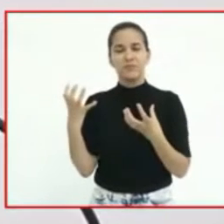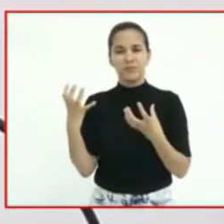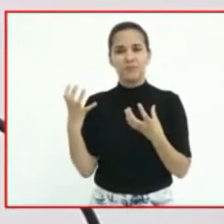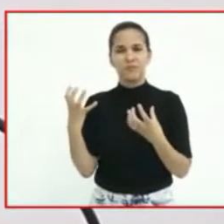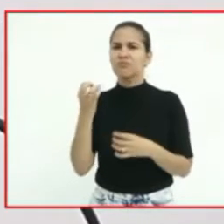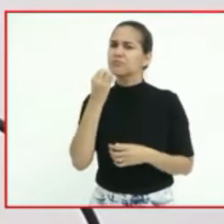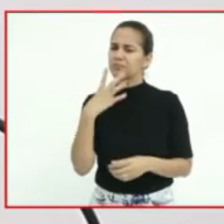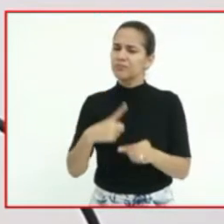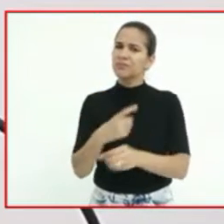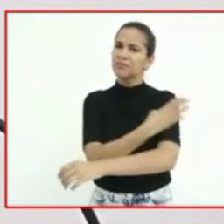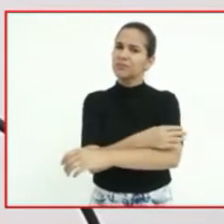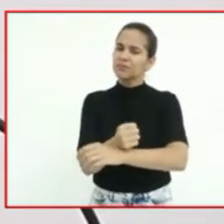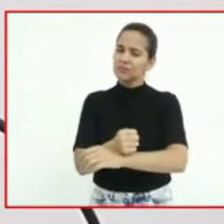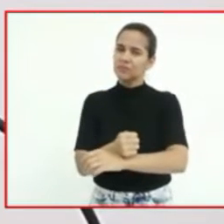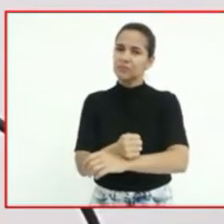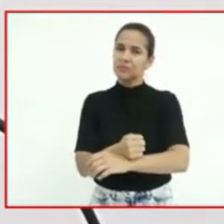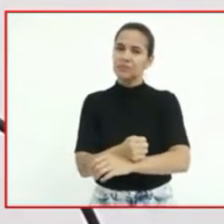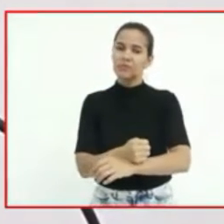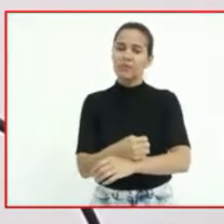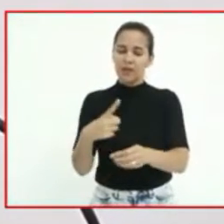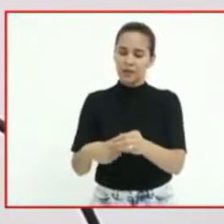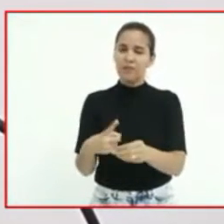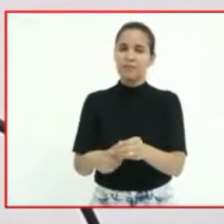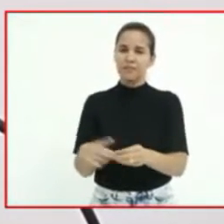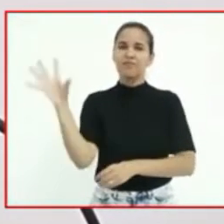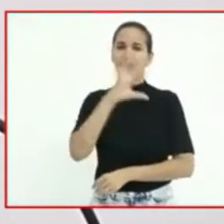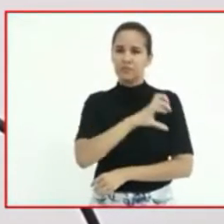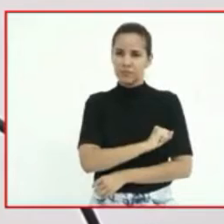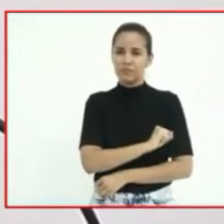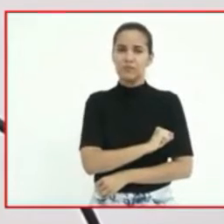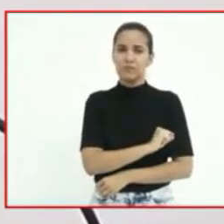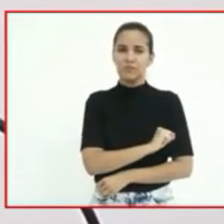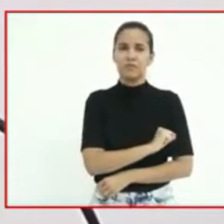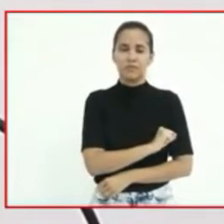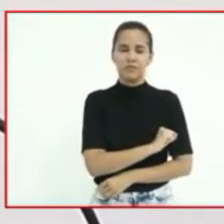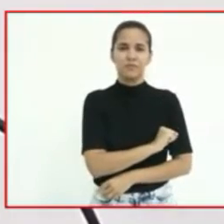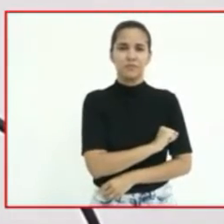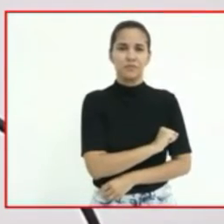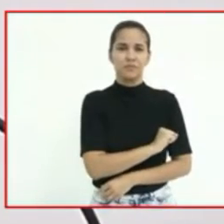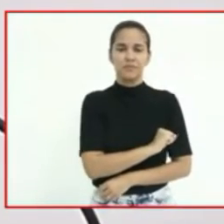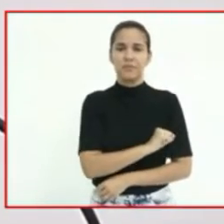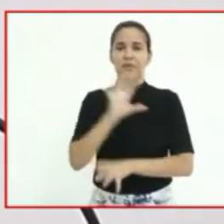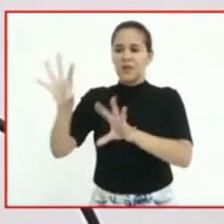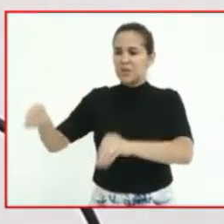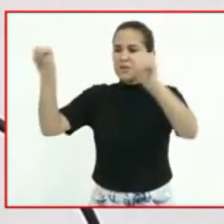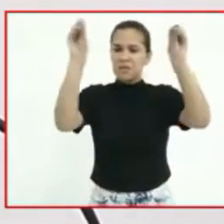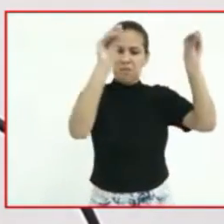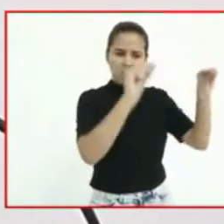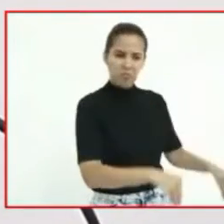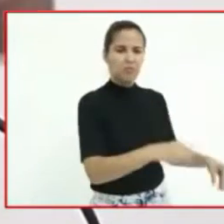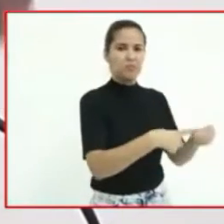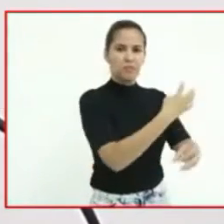de Bataguaçu. Então, é a cidade que a gente ama. Aí traz uma pessoa que não